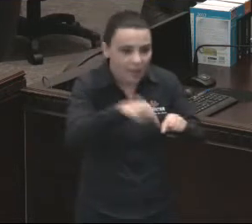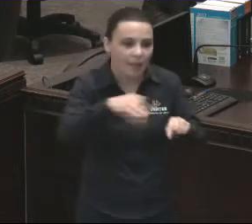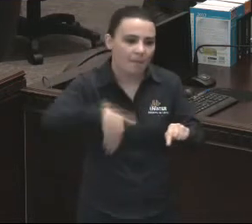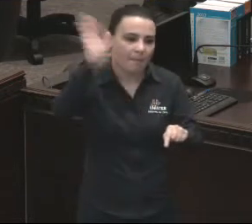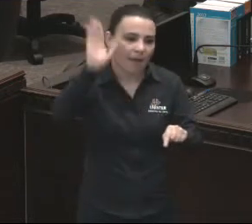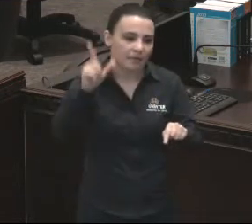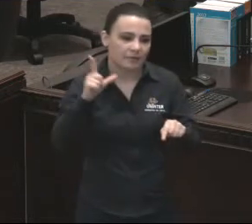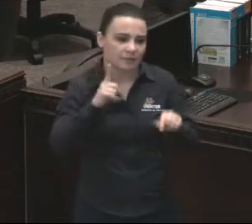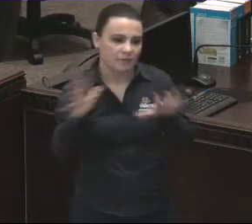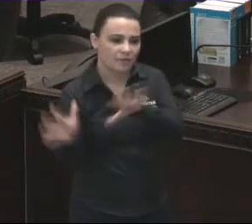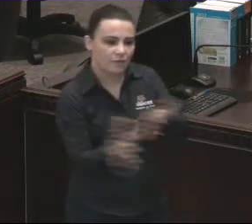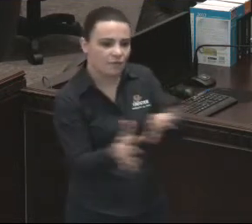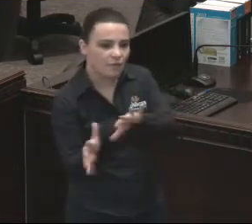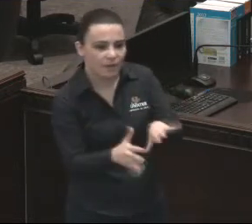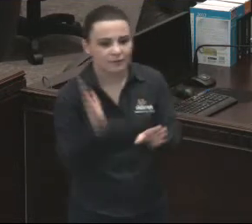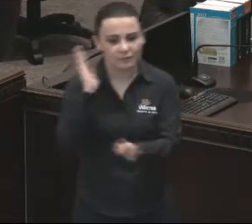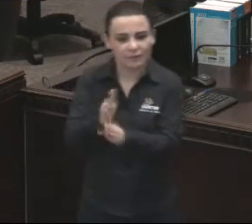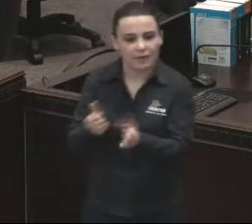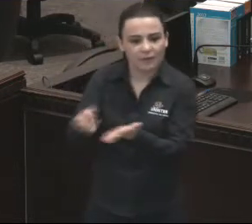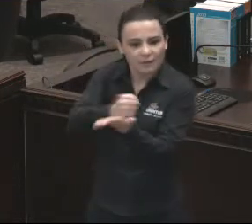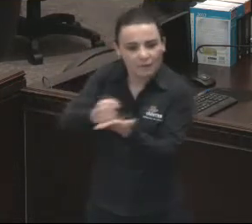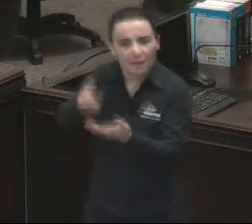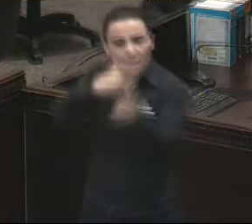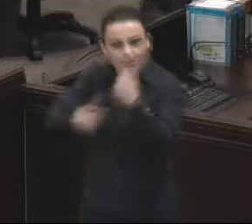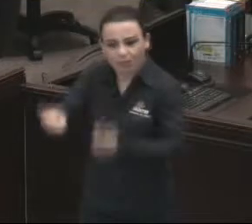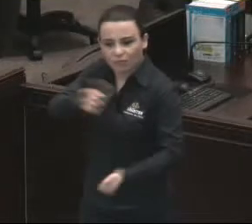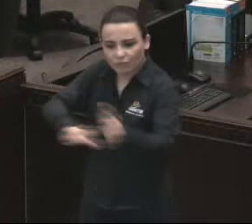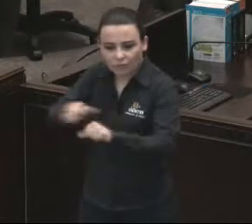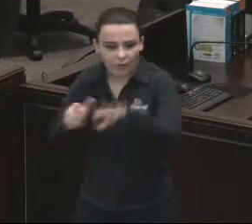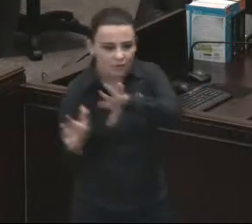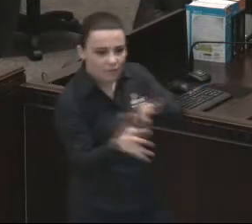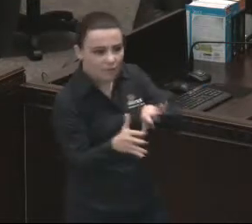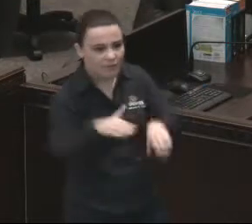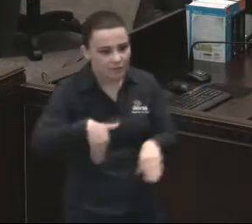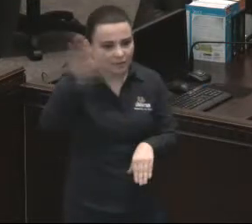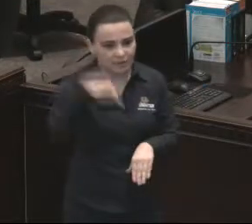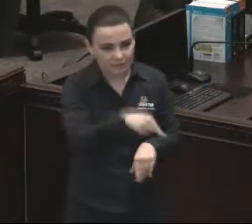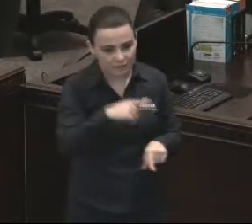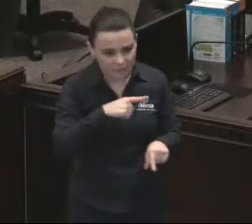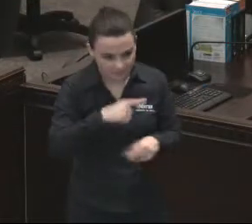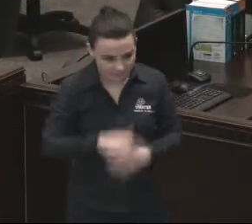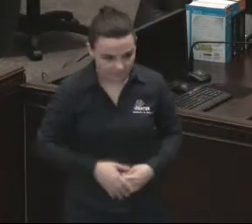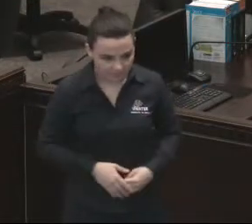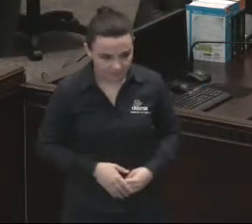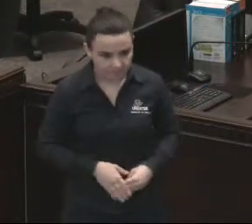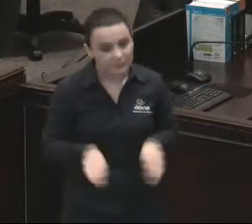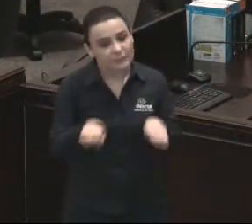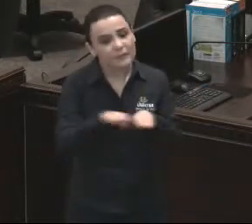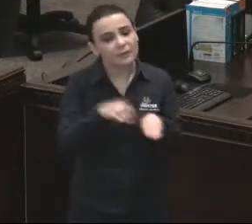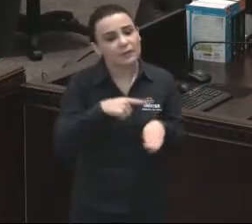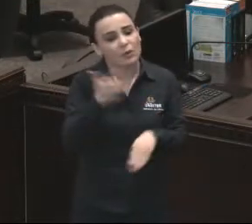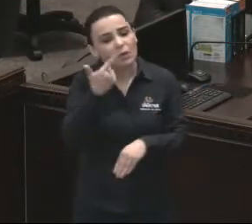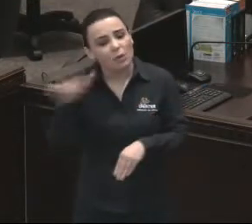com vocês. Geralmente se avalia o índice de crescimento, reprodução e mortalidade. E outros parâmetros fisiopatológicos não